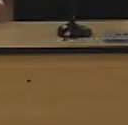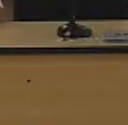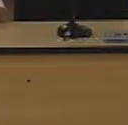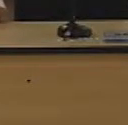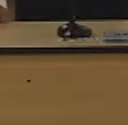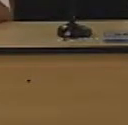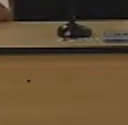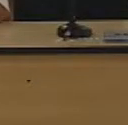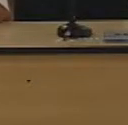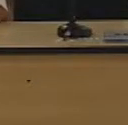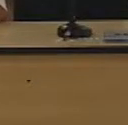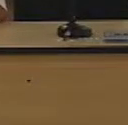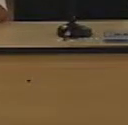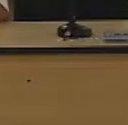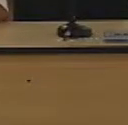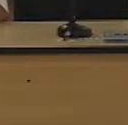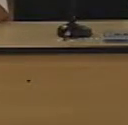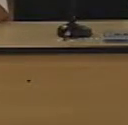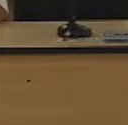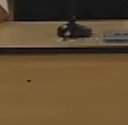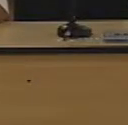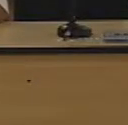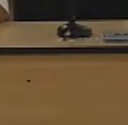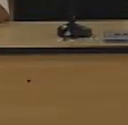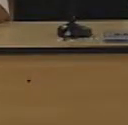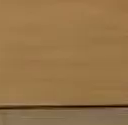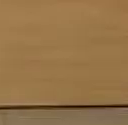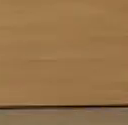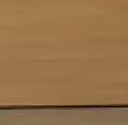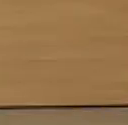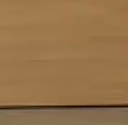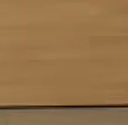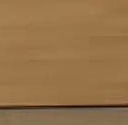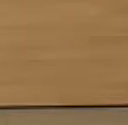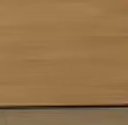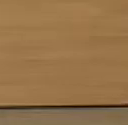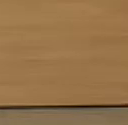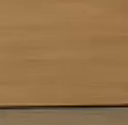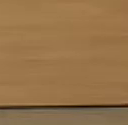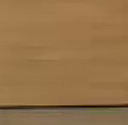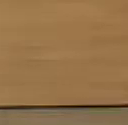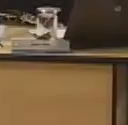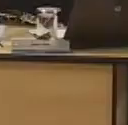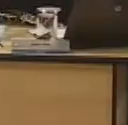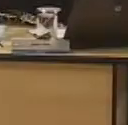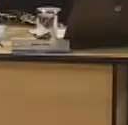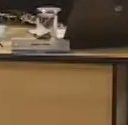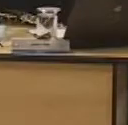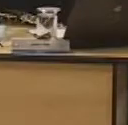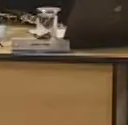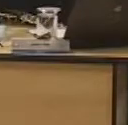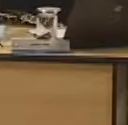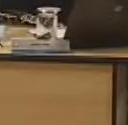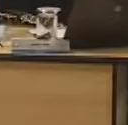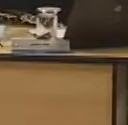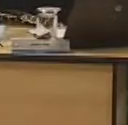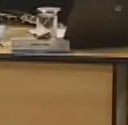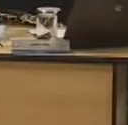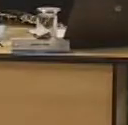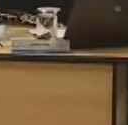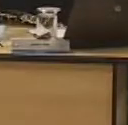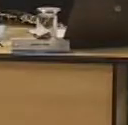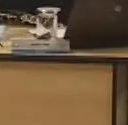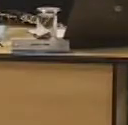Presente. Doutora Mayra. Milton Santos, presente. Doutor Raul. Presente,